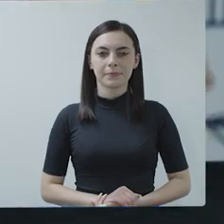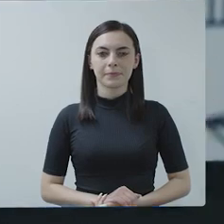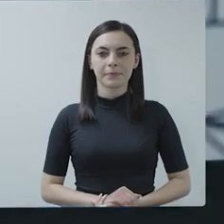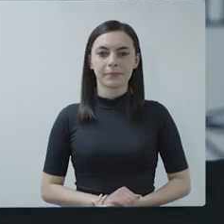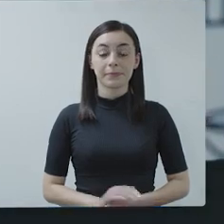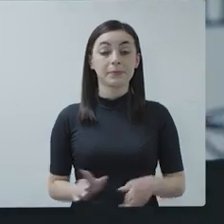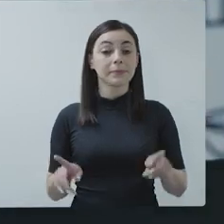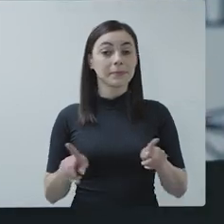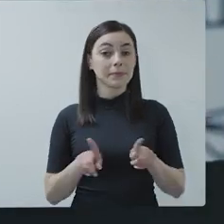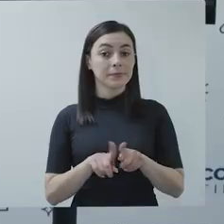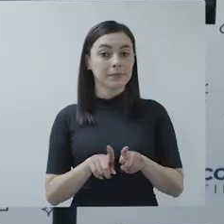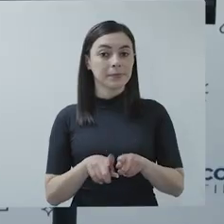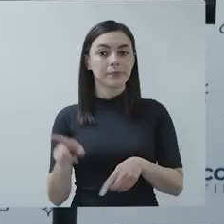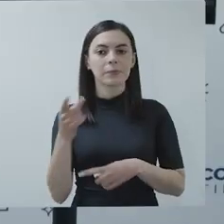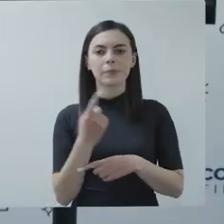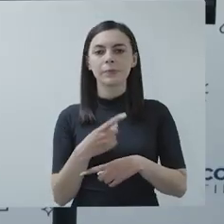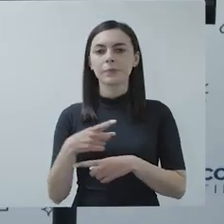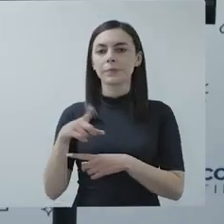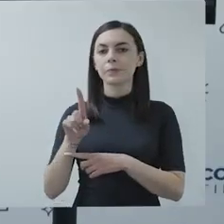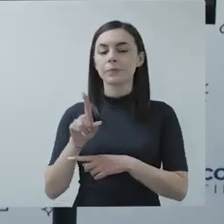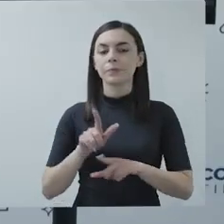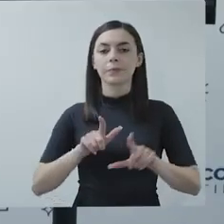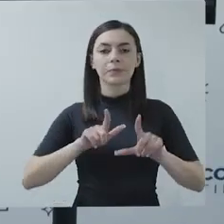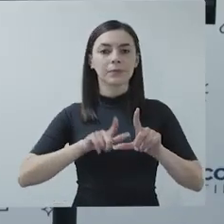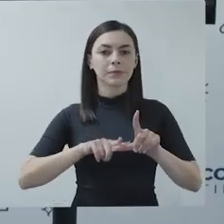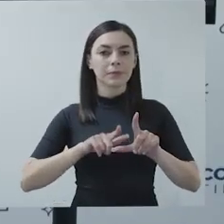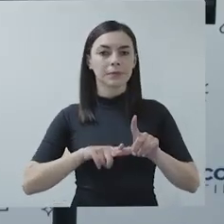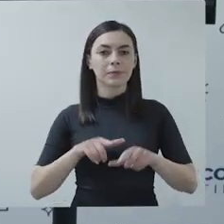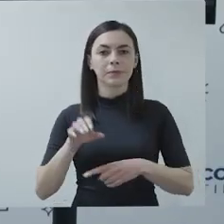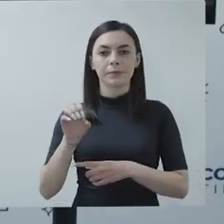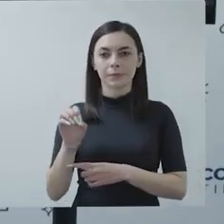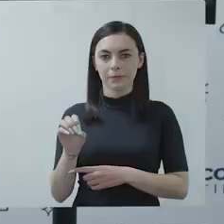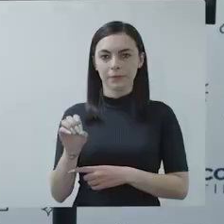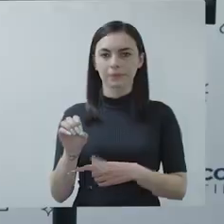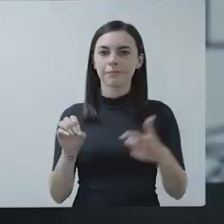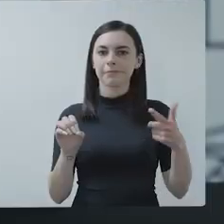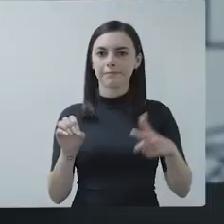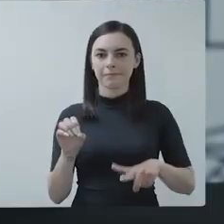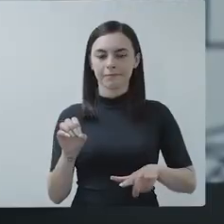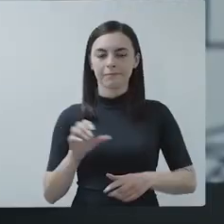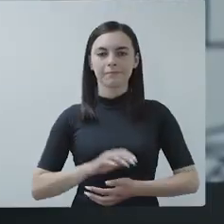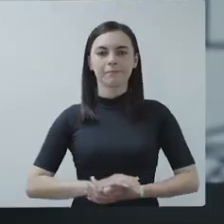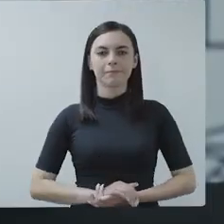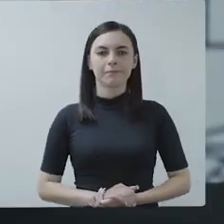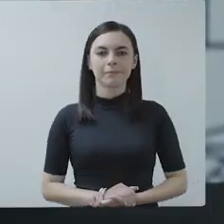E também, por último, a letra, a outra letra O.